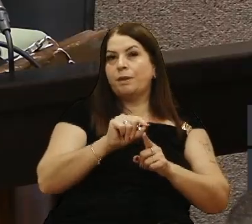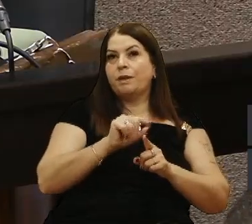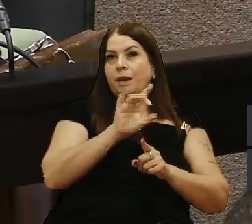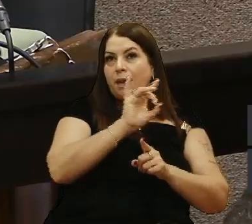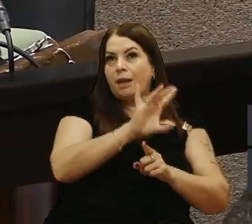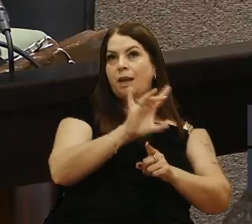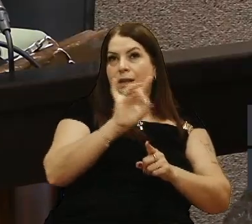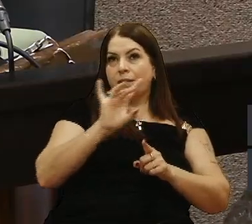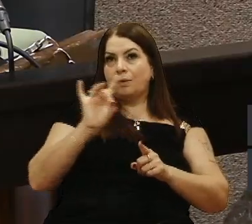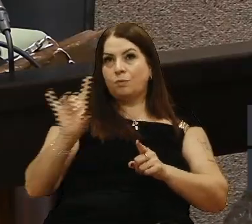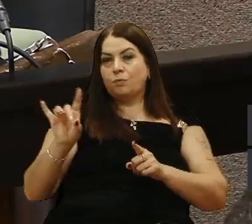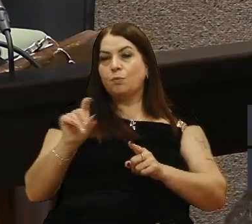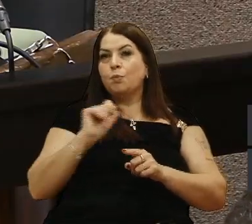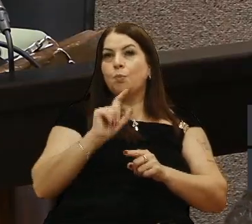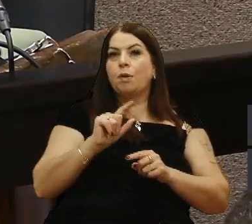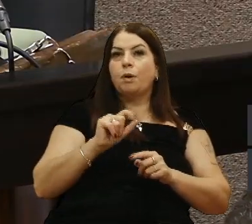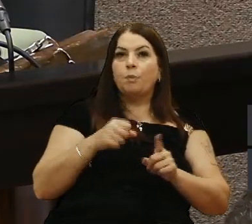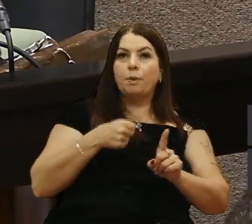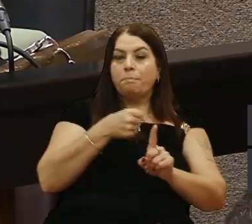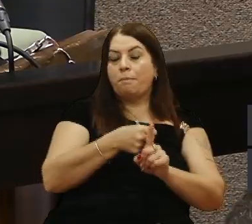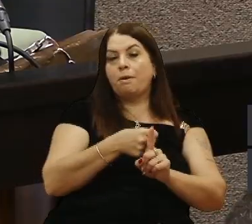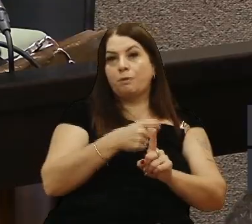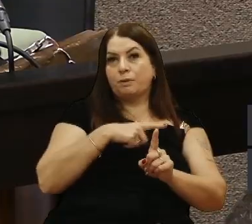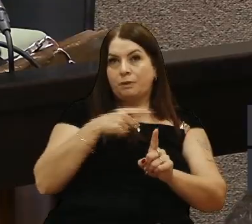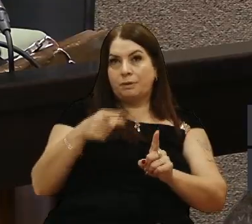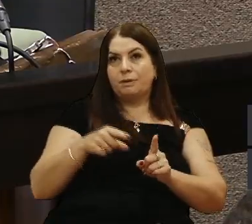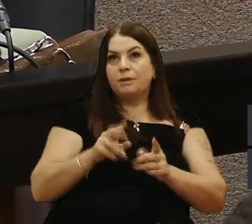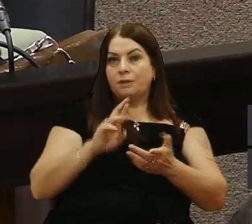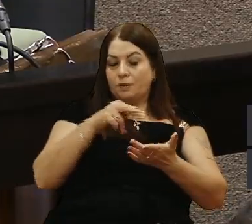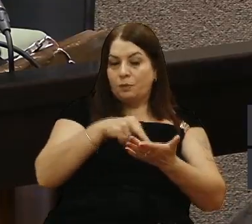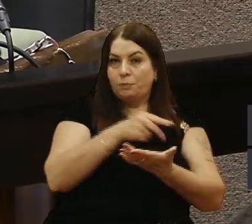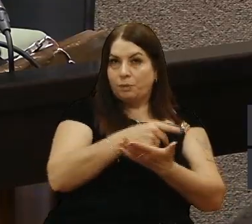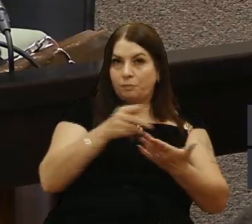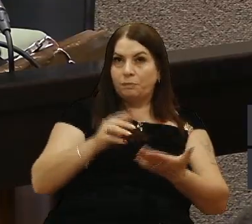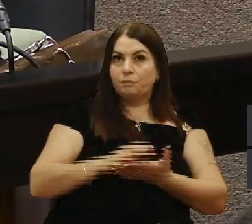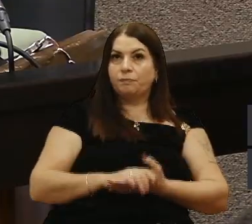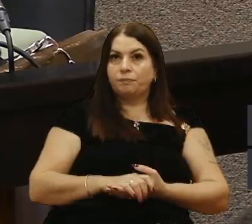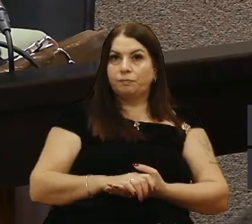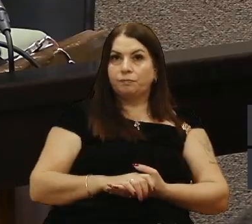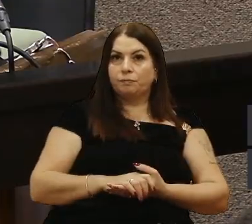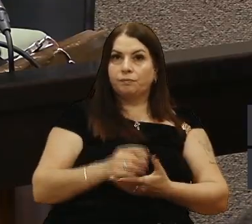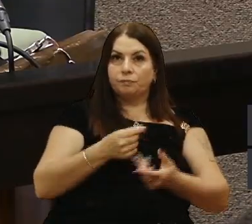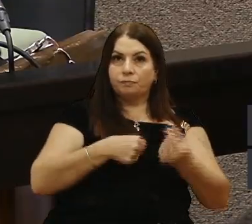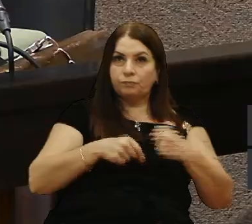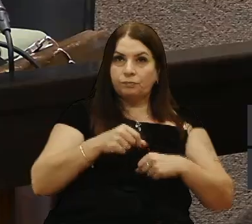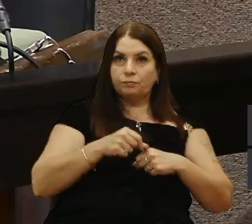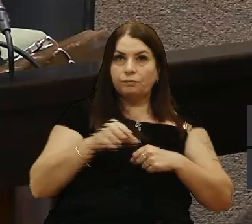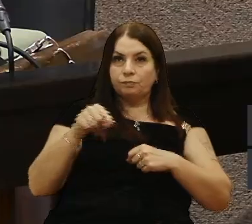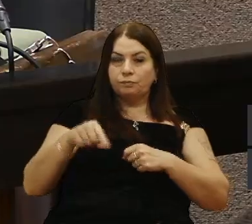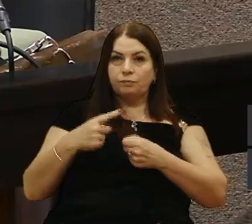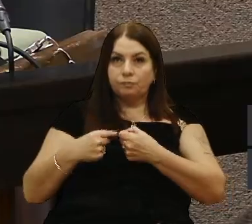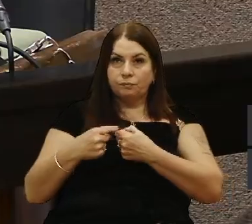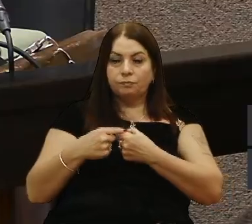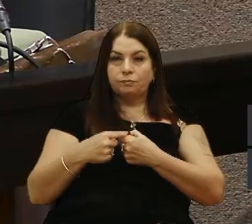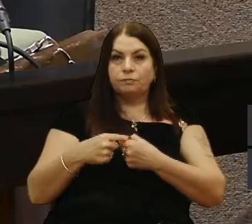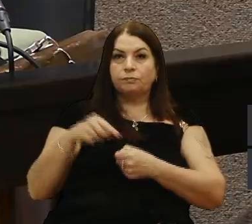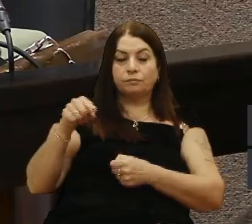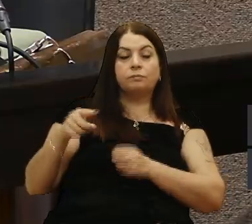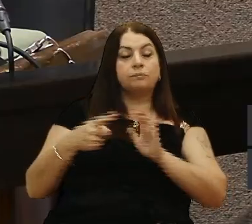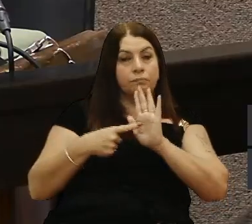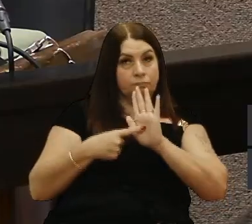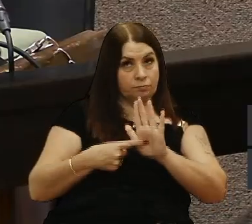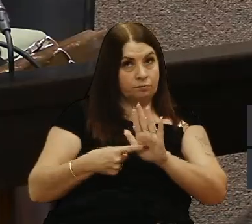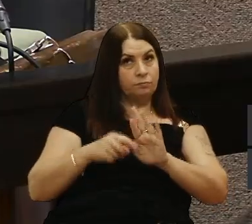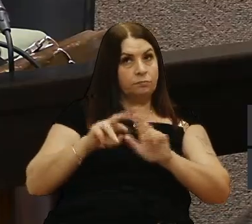cada um e qual o impacto que tem isso realmente nas finanças do município. E o Micael já demonstrou